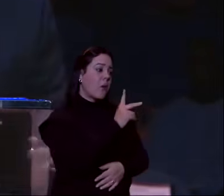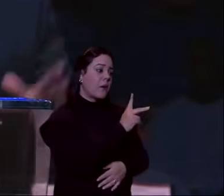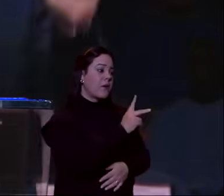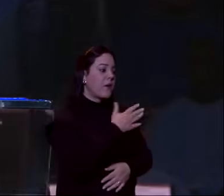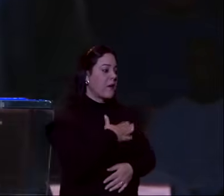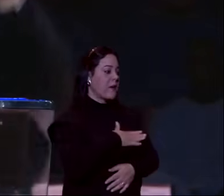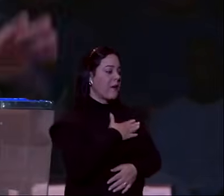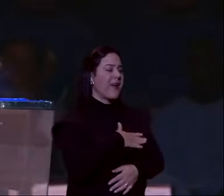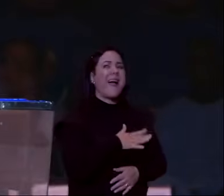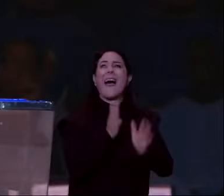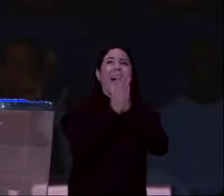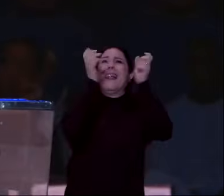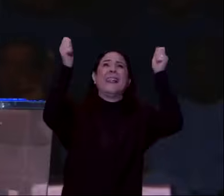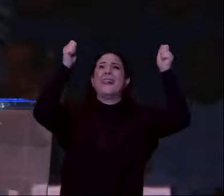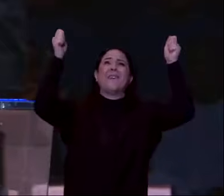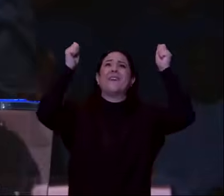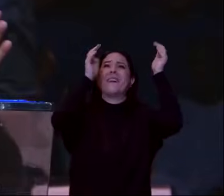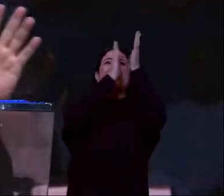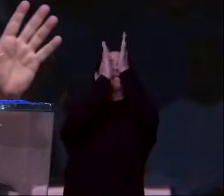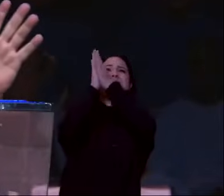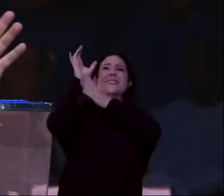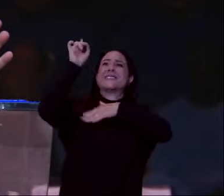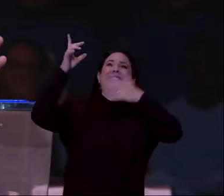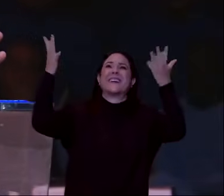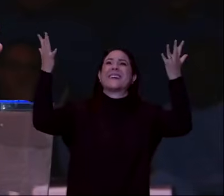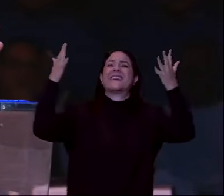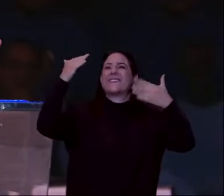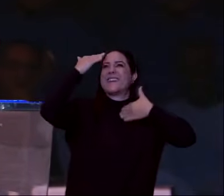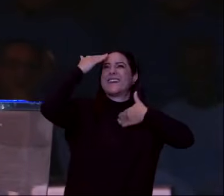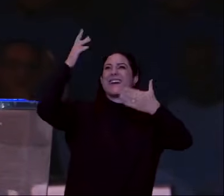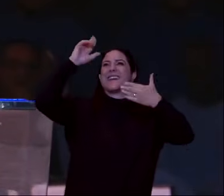ficar tranquila, aleluia, louvado seja Deus.